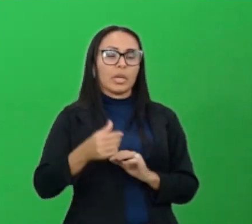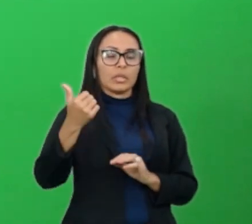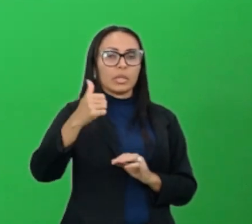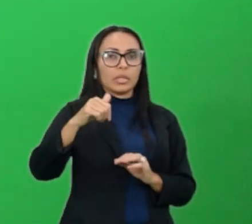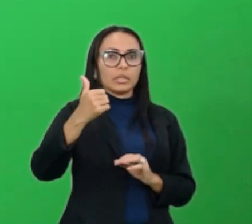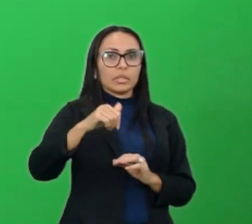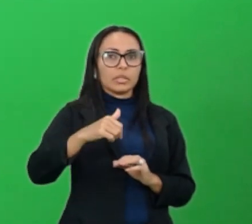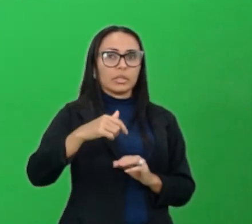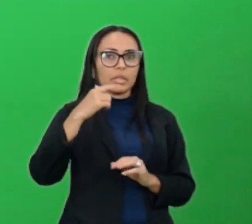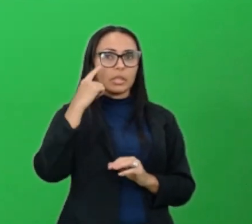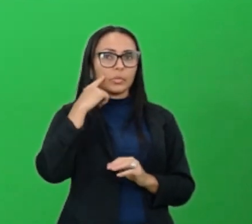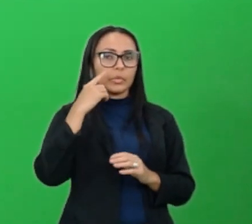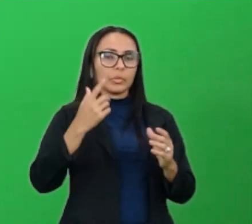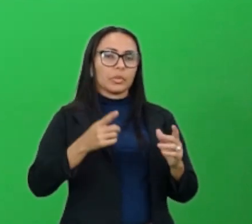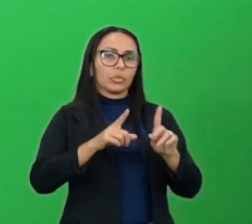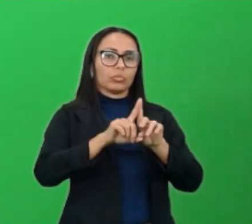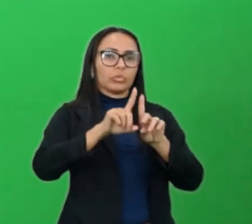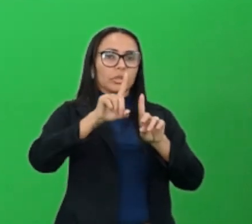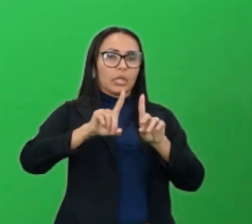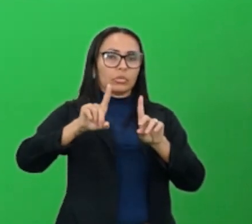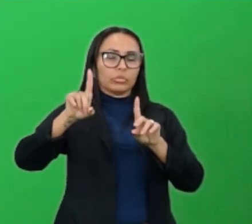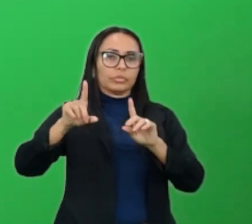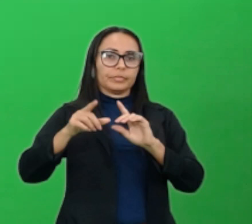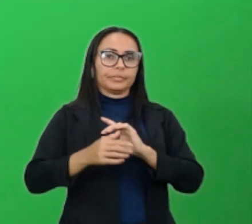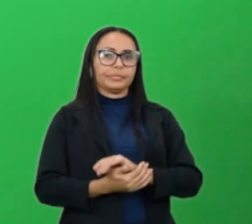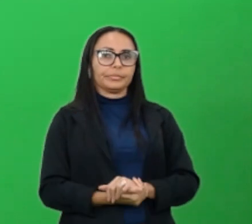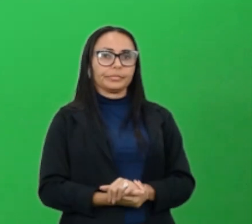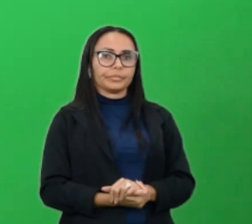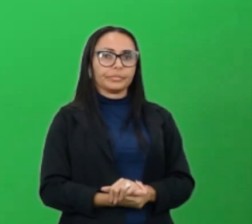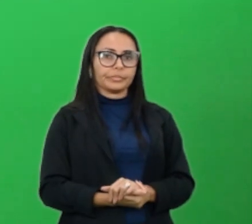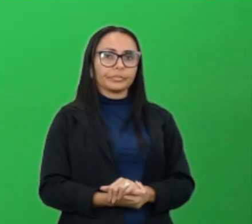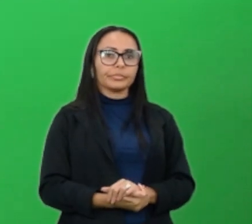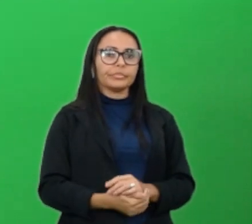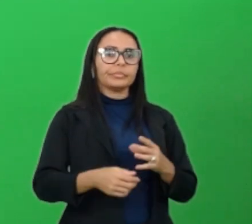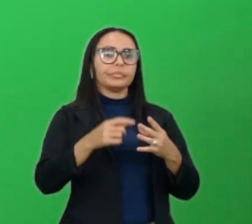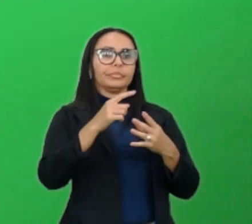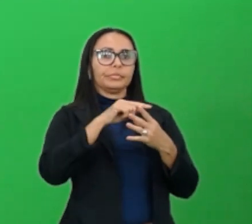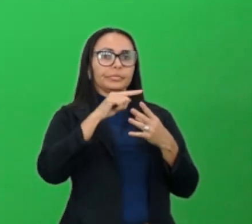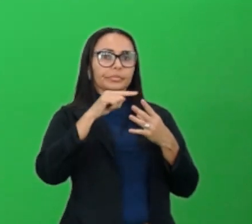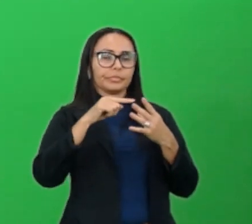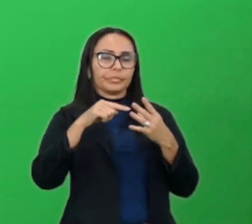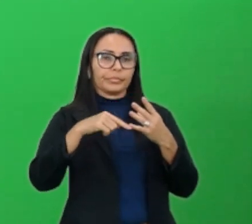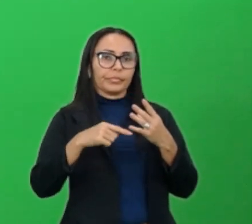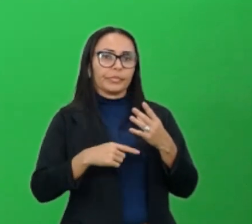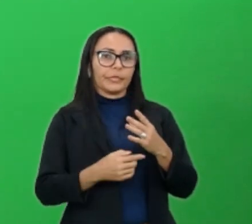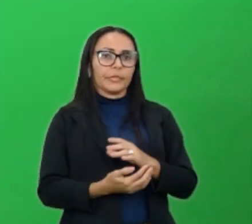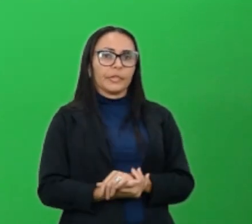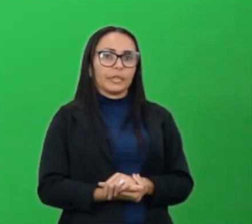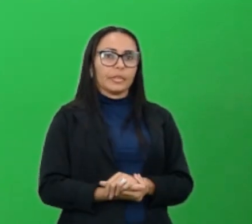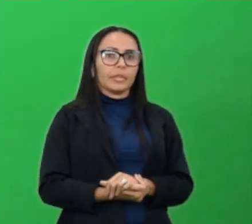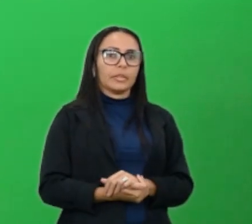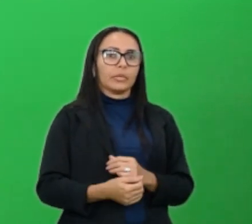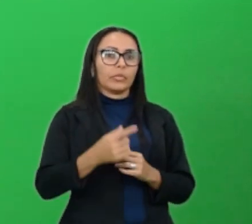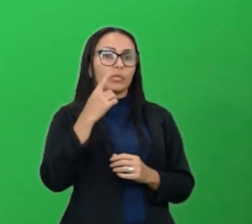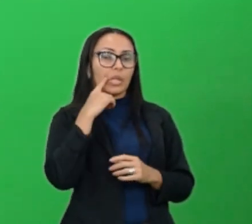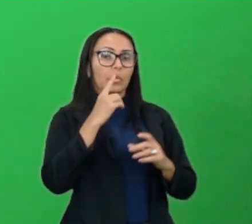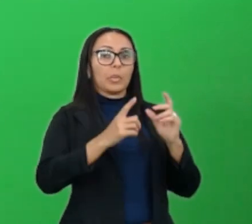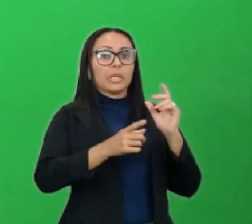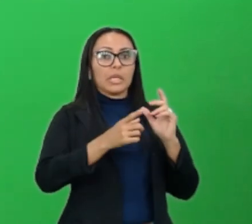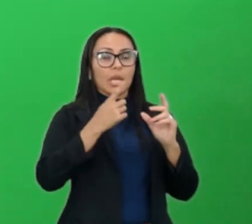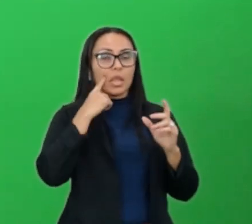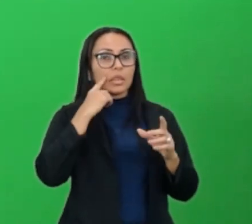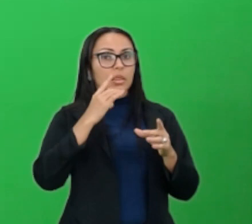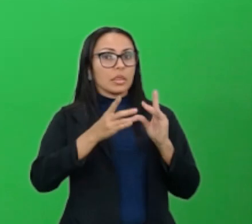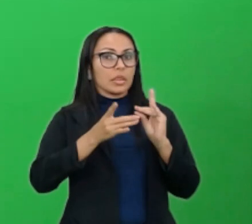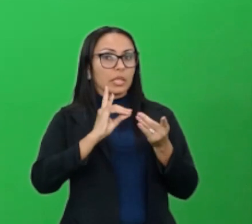dados. Tá? Como quarto passo, aí eu vou tentar falar de maneira um pouco mais dinâmica, o teste das estruturas